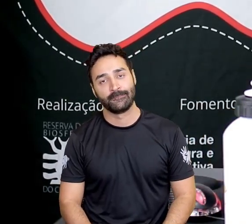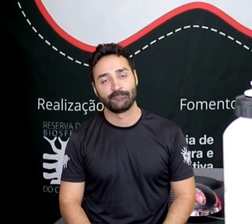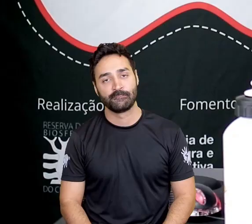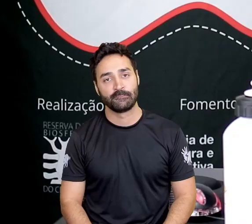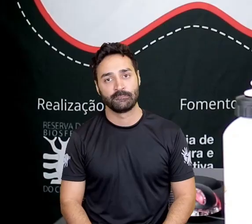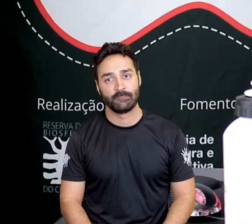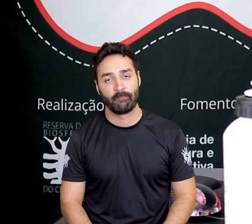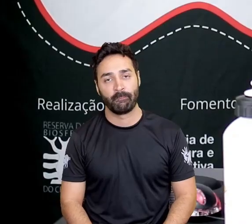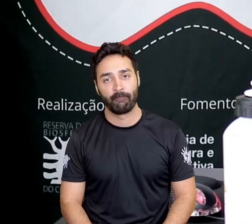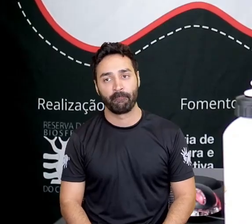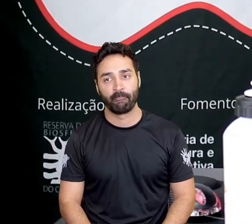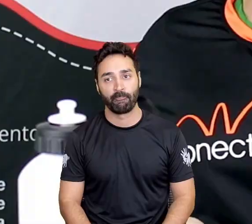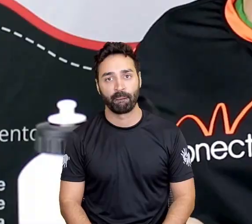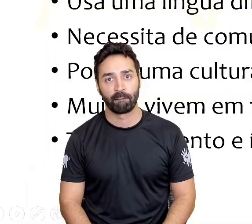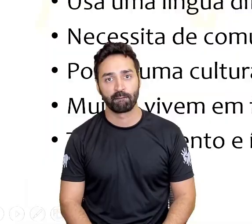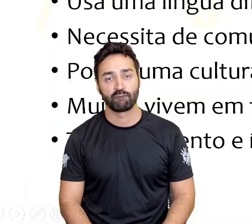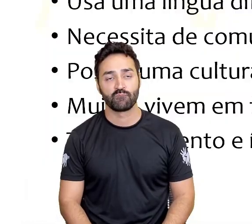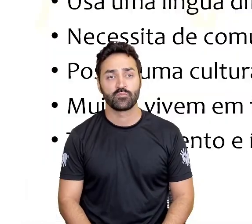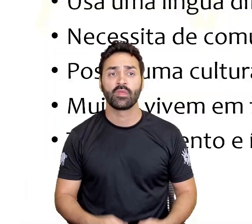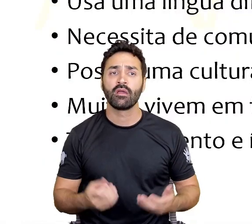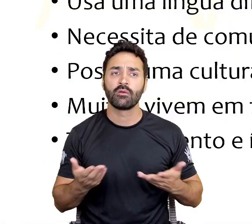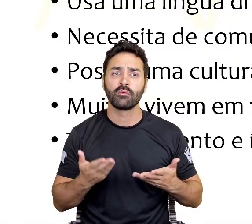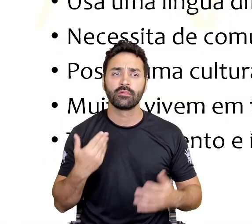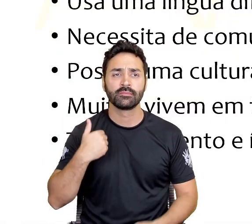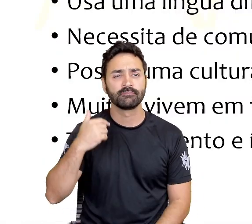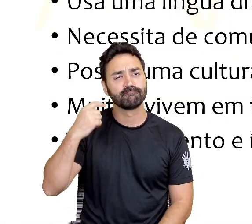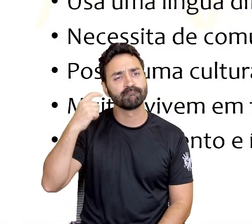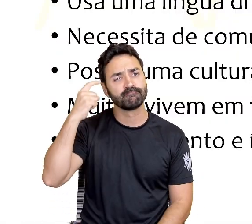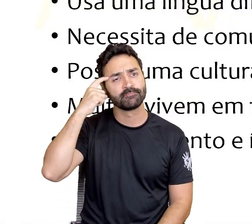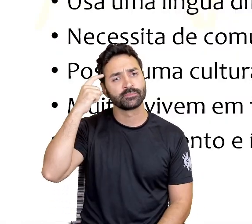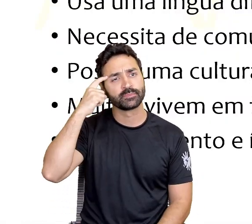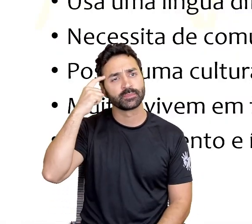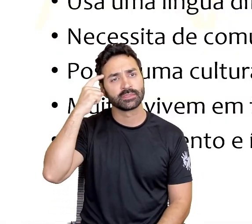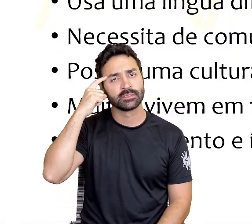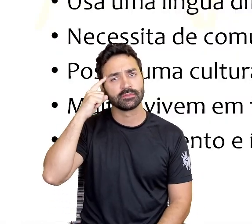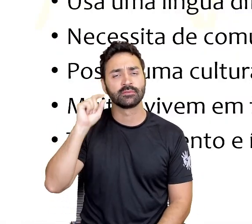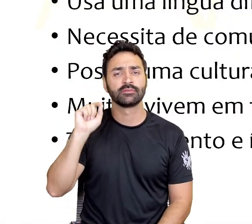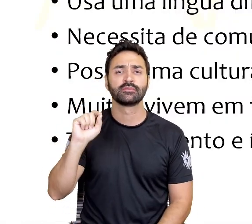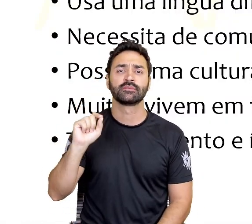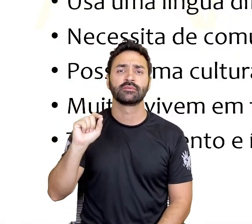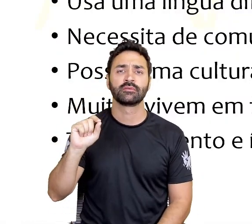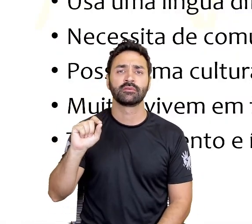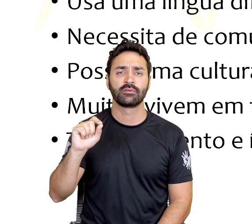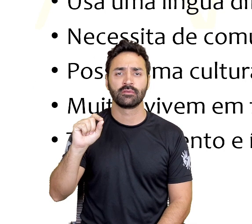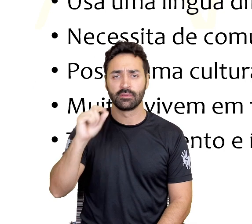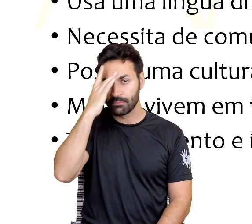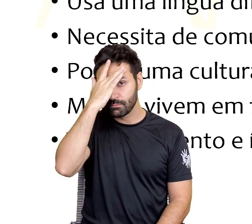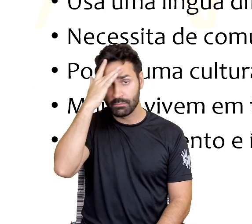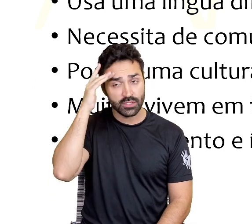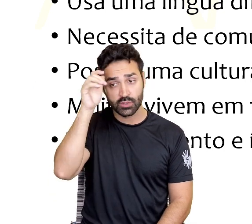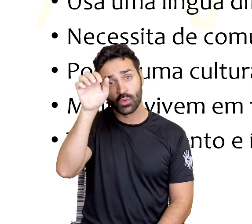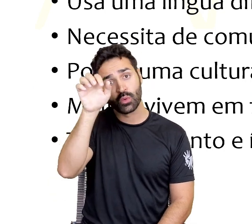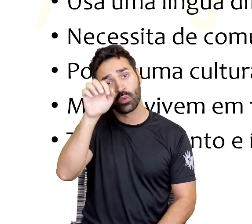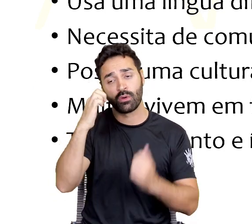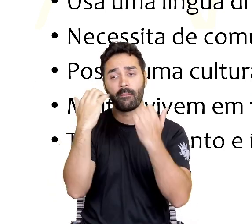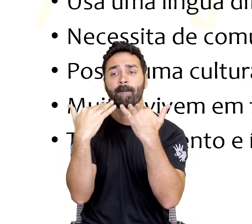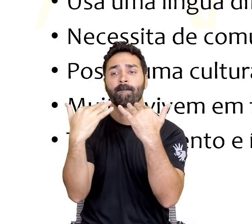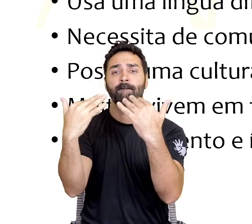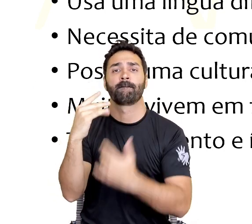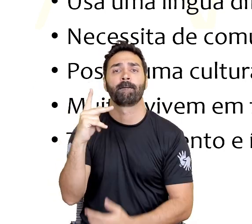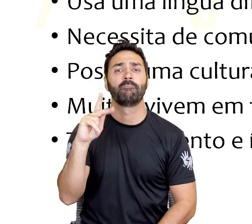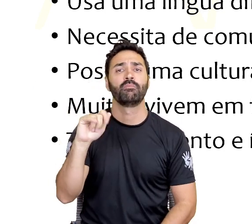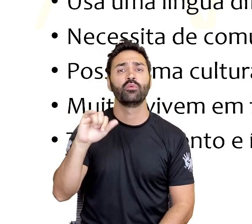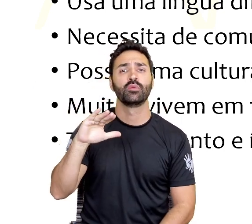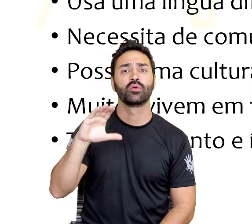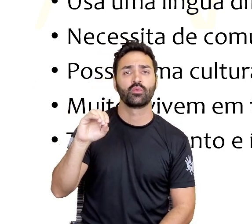Continuando, vamos pensar então um pouquinho em quem é o nosso público-alvo, ou seja, quem é o